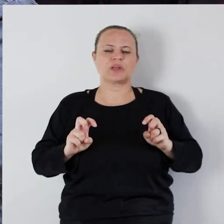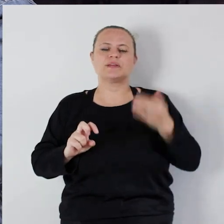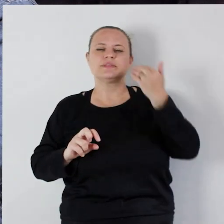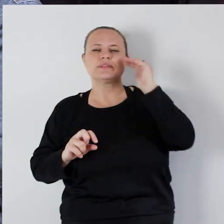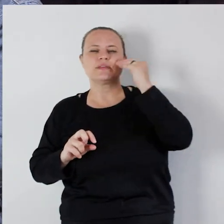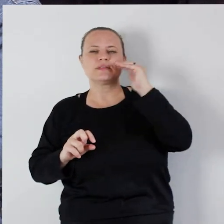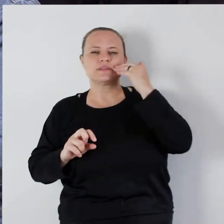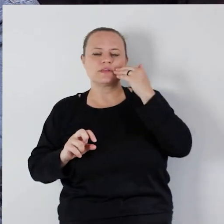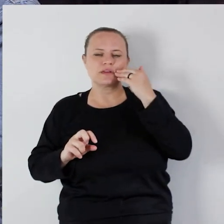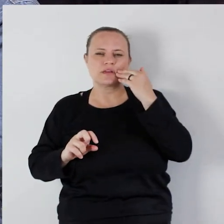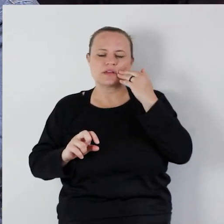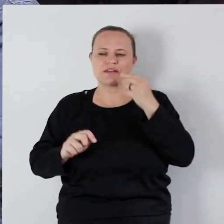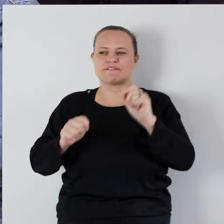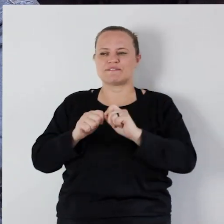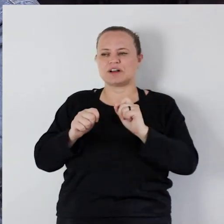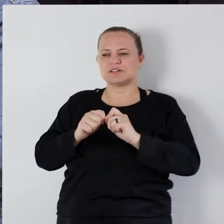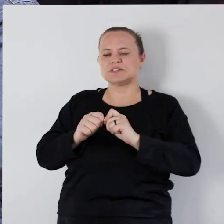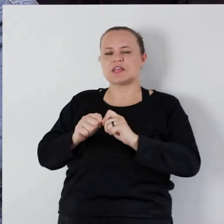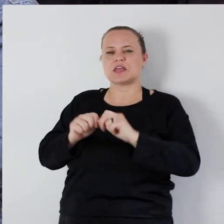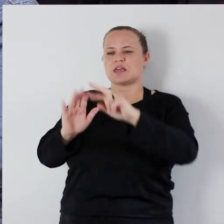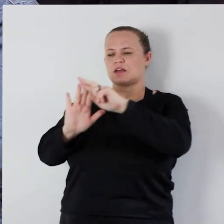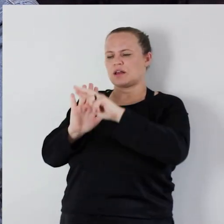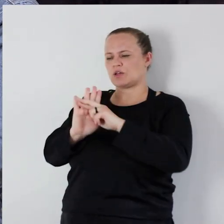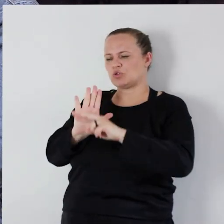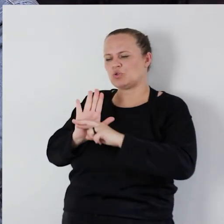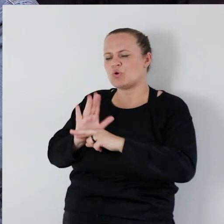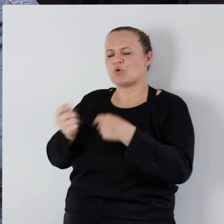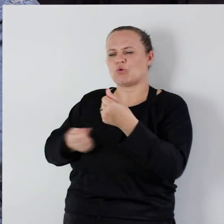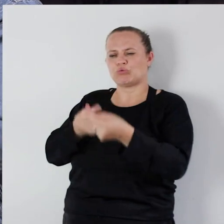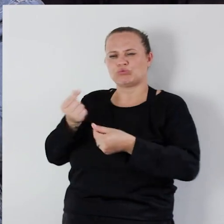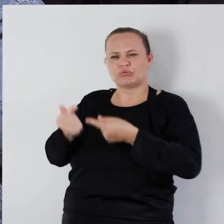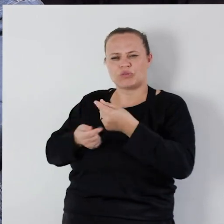um pouquinho sobre essa questão